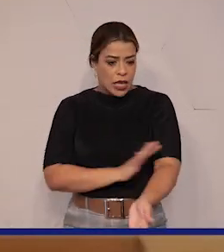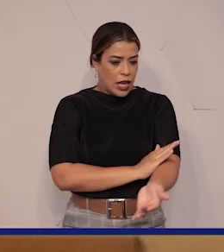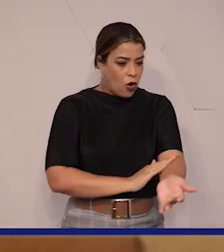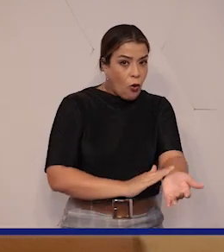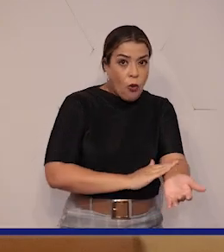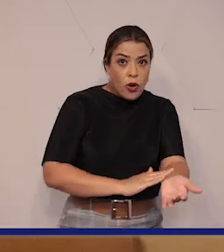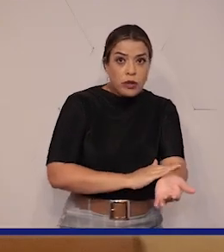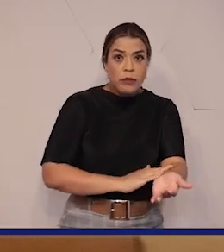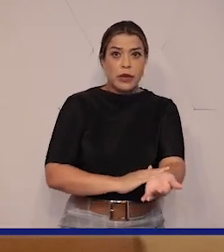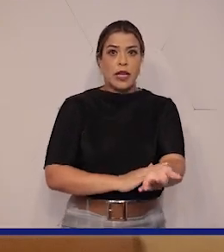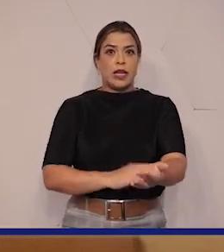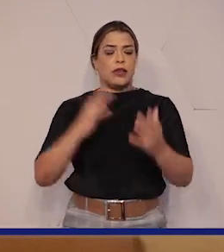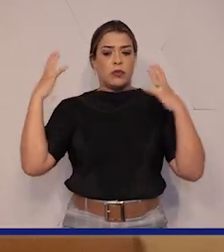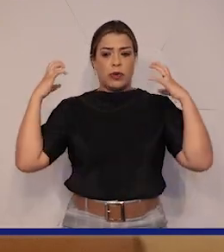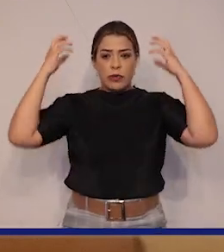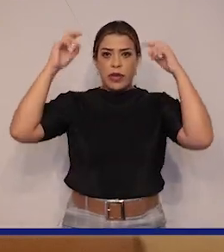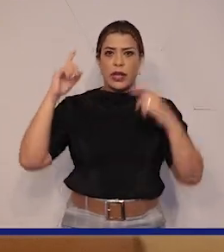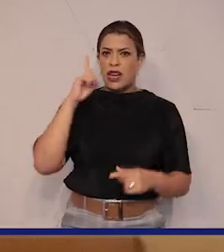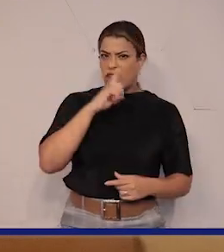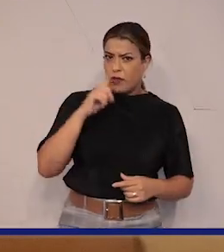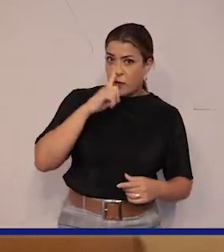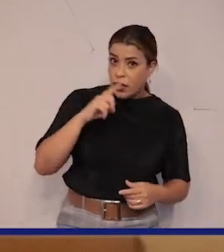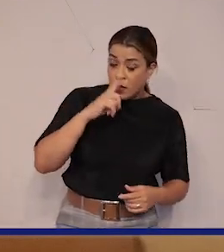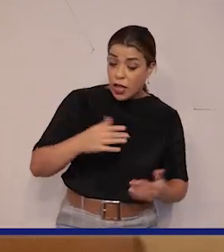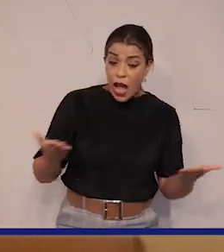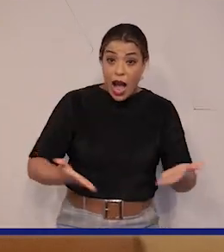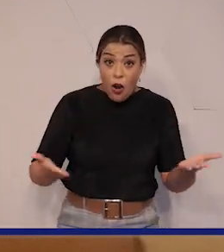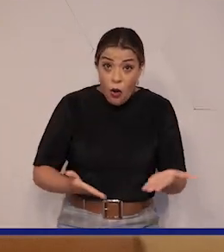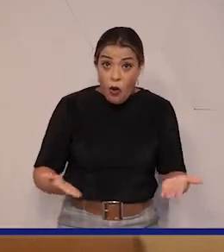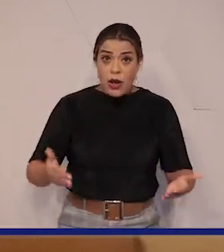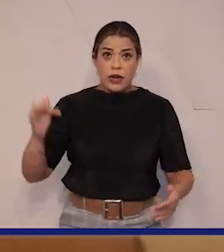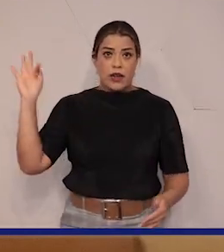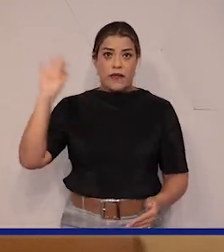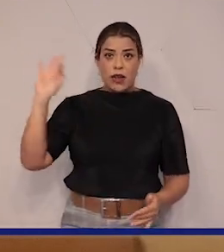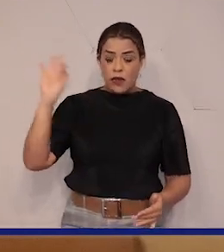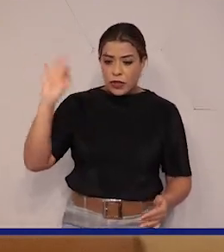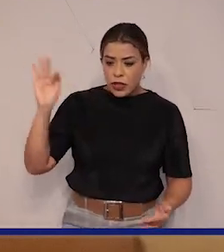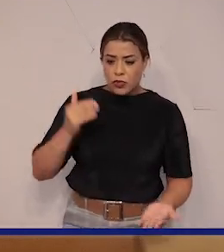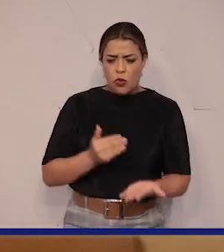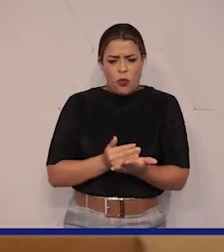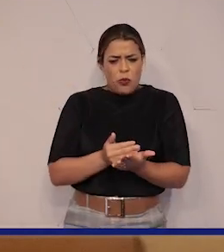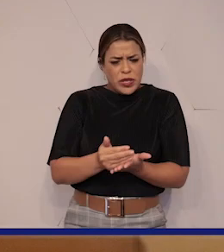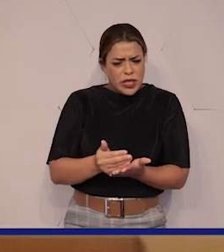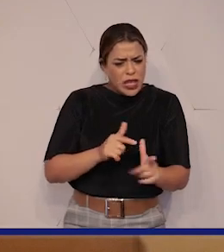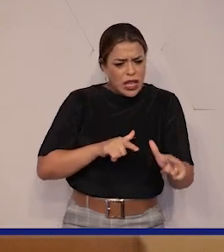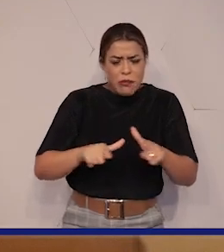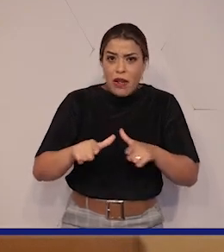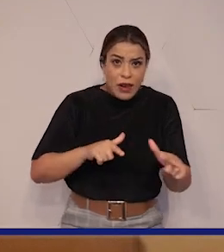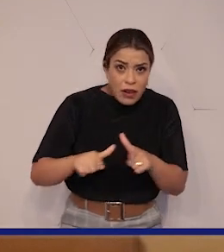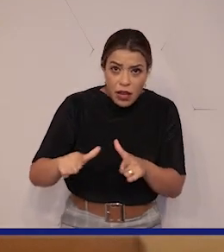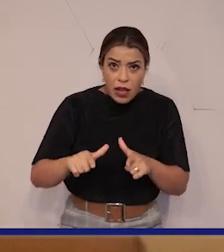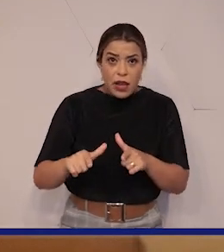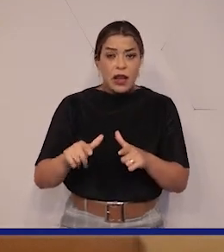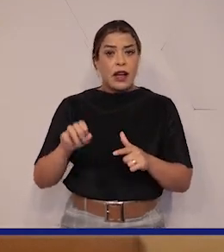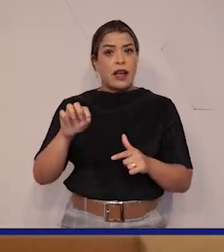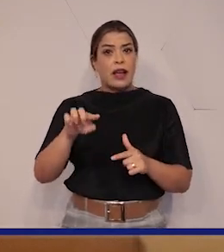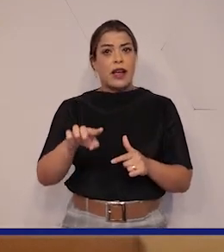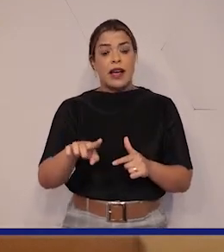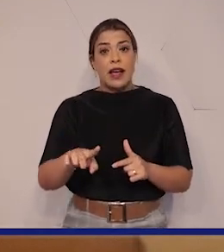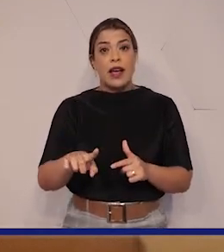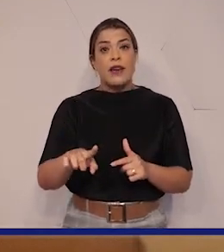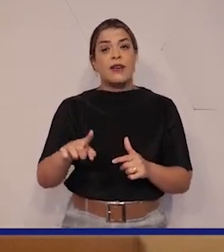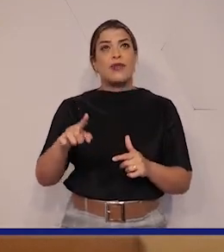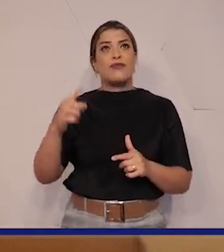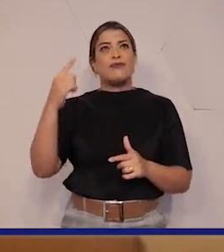cor da pele e a textura do meu cabelo era um defeito, nesse momento aí de graduação, início da entrada assim, no mercado de